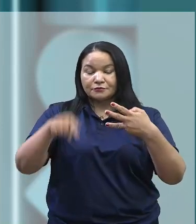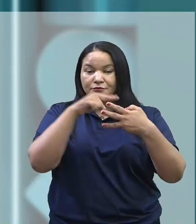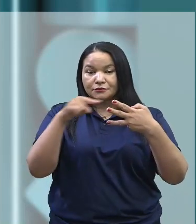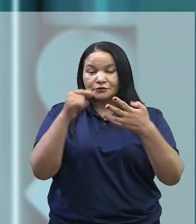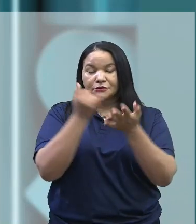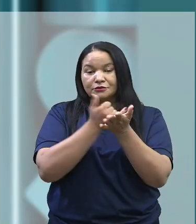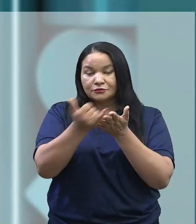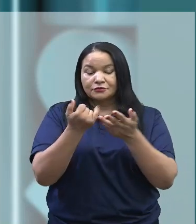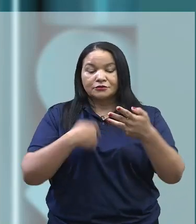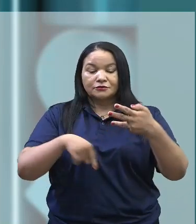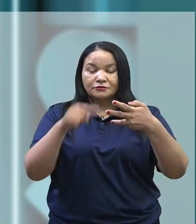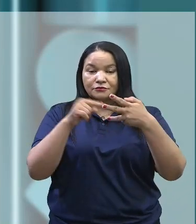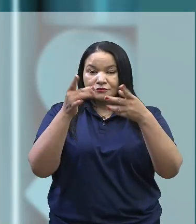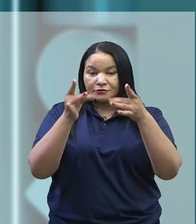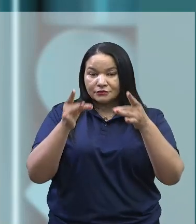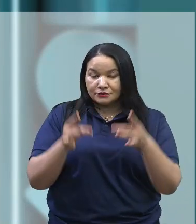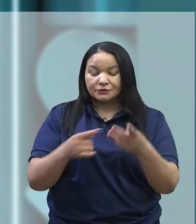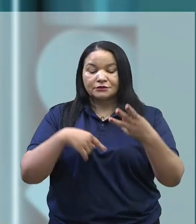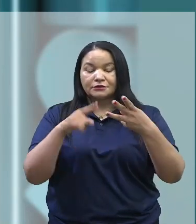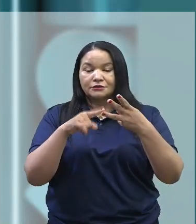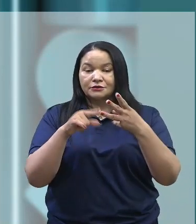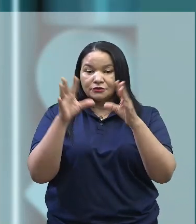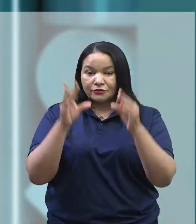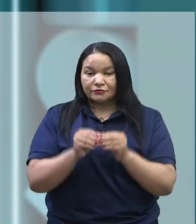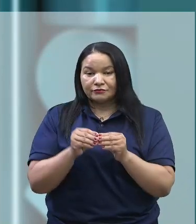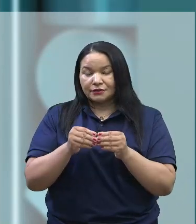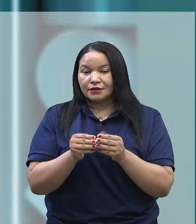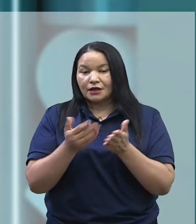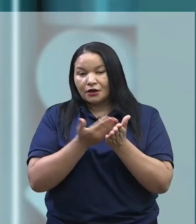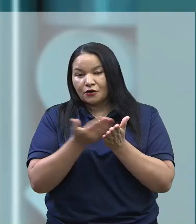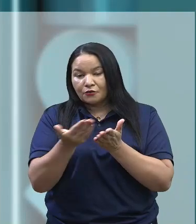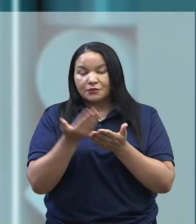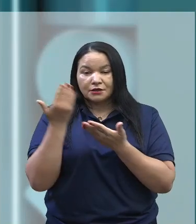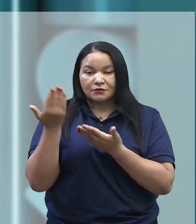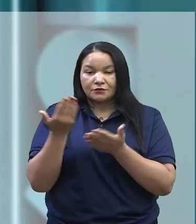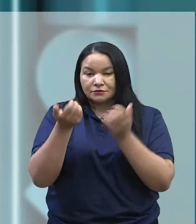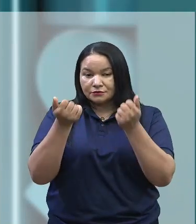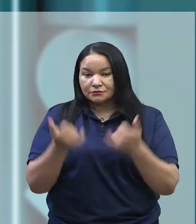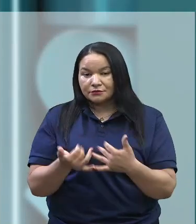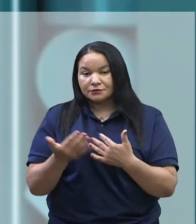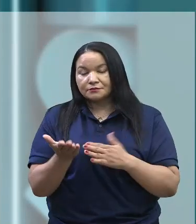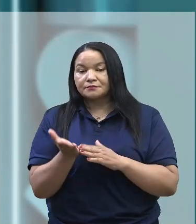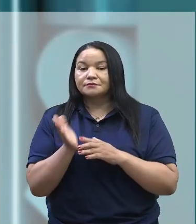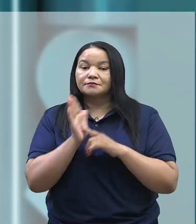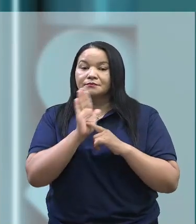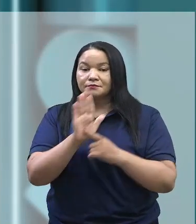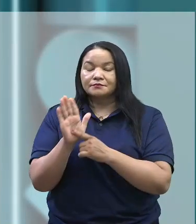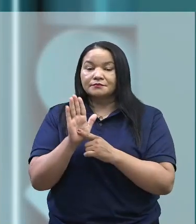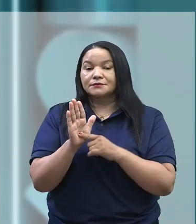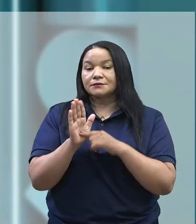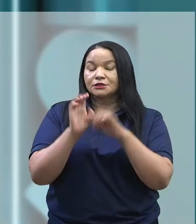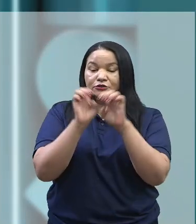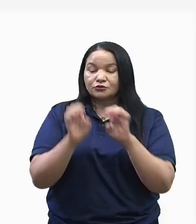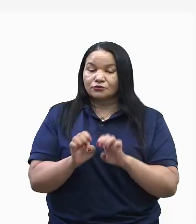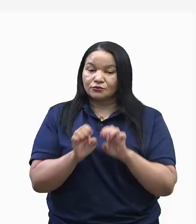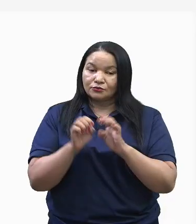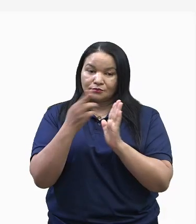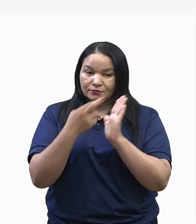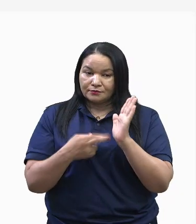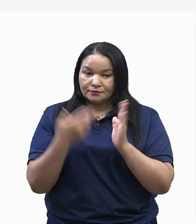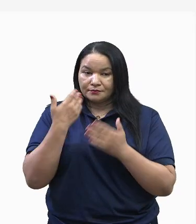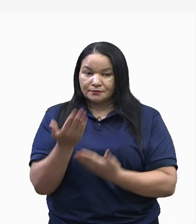a conclusão. Então, acompanhe aí na tela os elementos estruturais dessa redação.